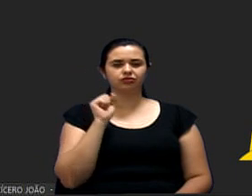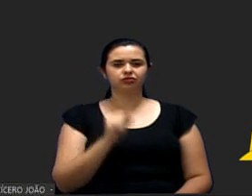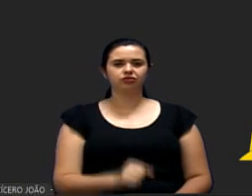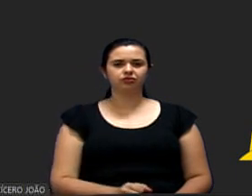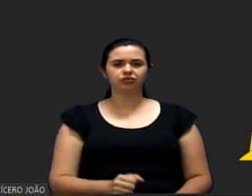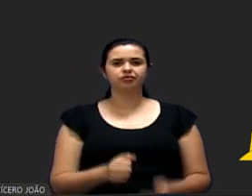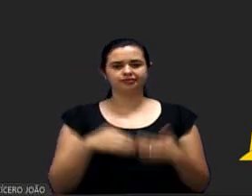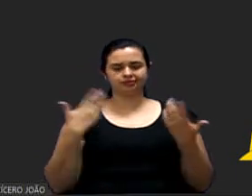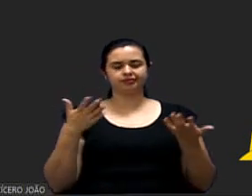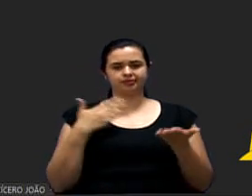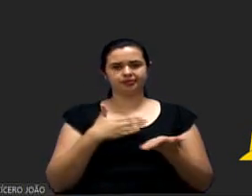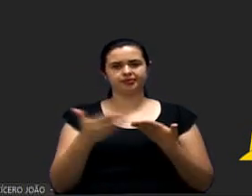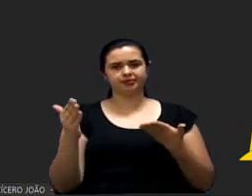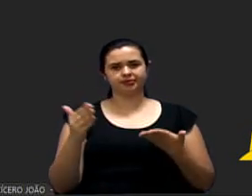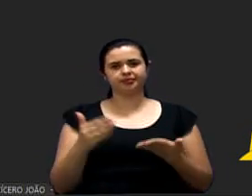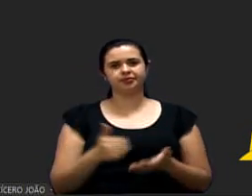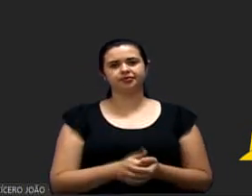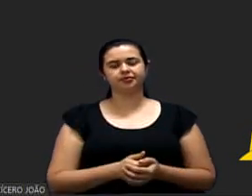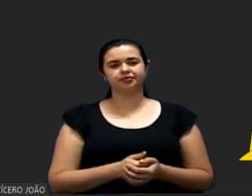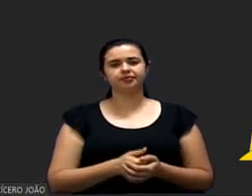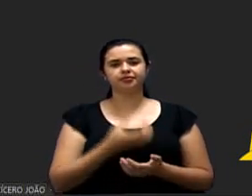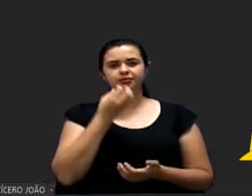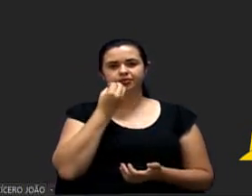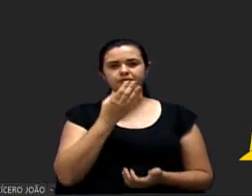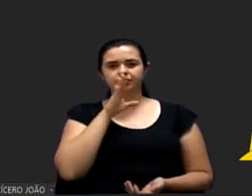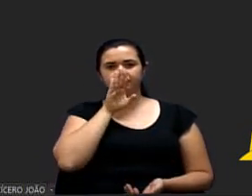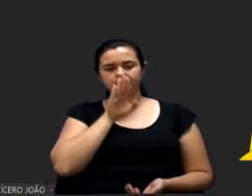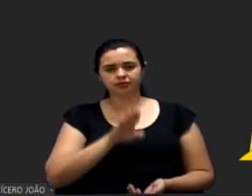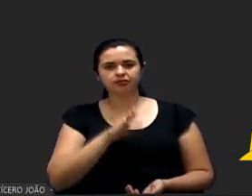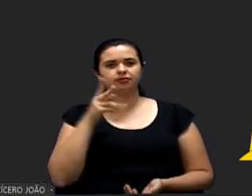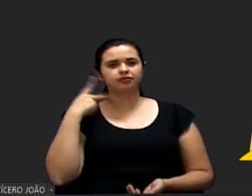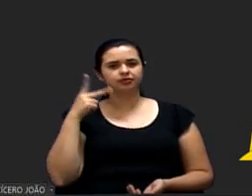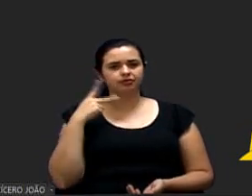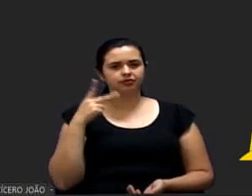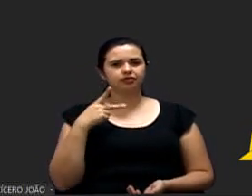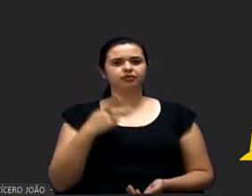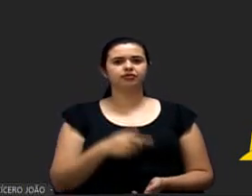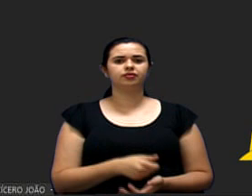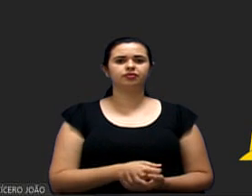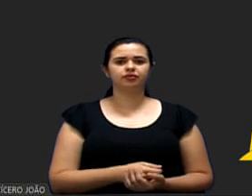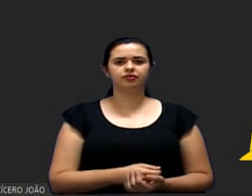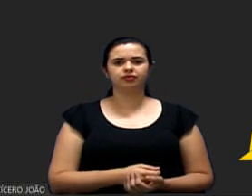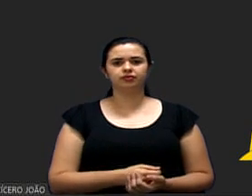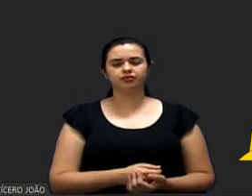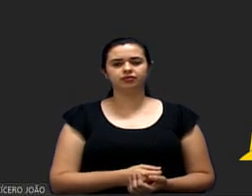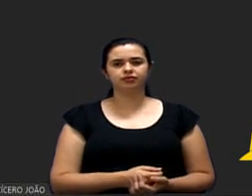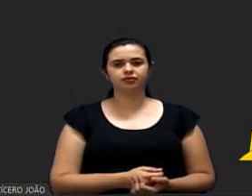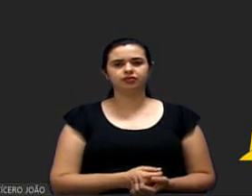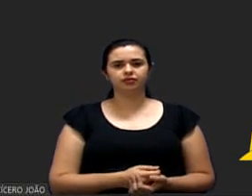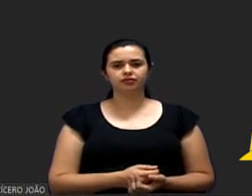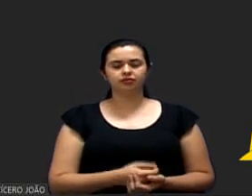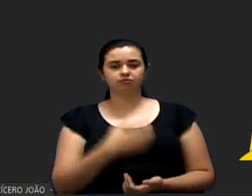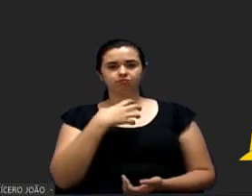Melhorou. Vamos lá, seu vereador. Presidente, boa tarde, vereadores, vereadoras. Eu